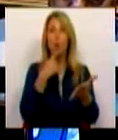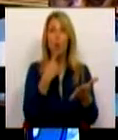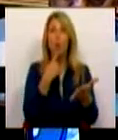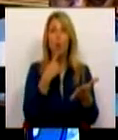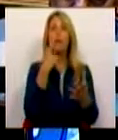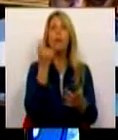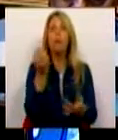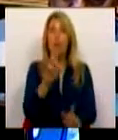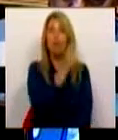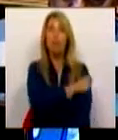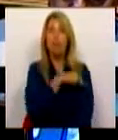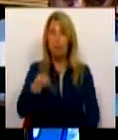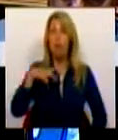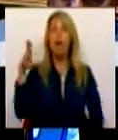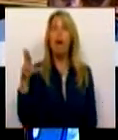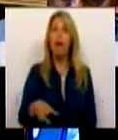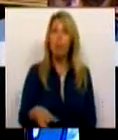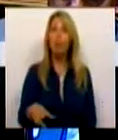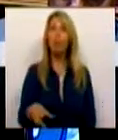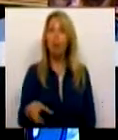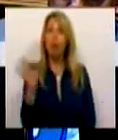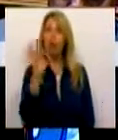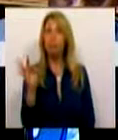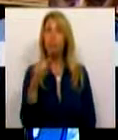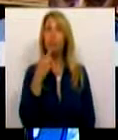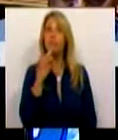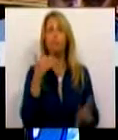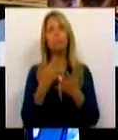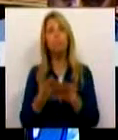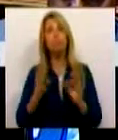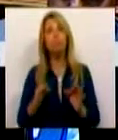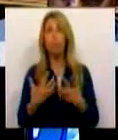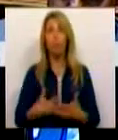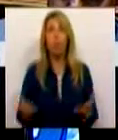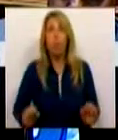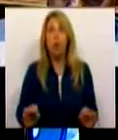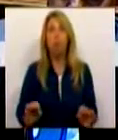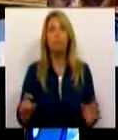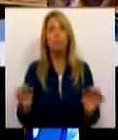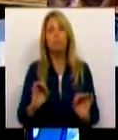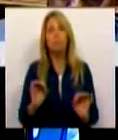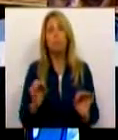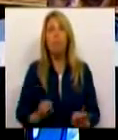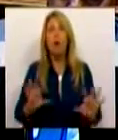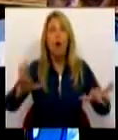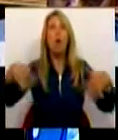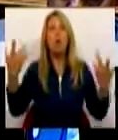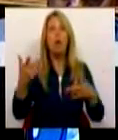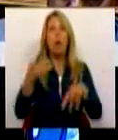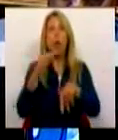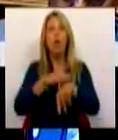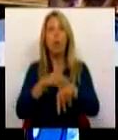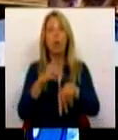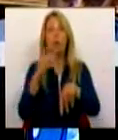de vacinação existente em Portugal contribuiu indiscutivelmente para a não verificação de qualquer contágio provocado pelo vírus de